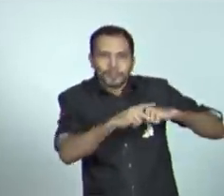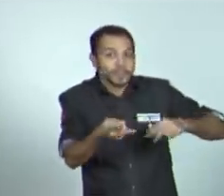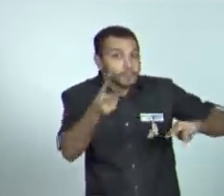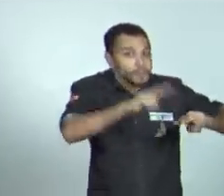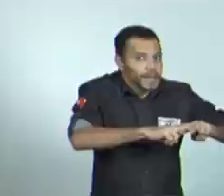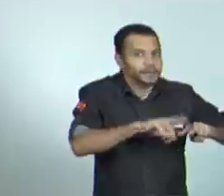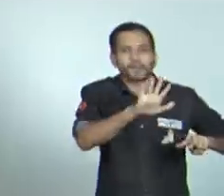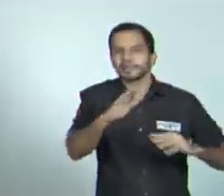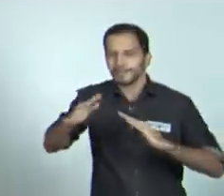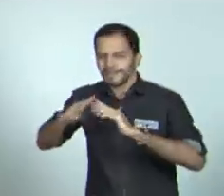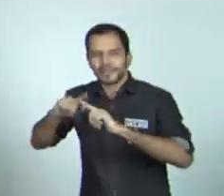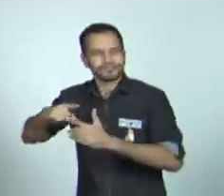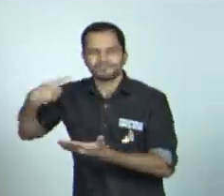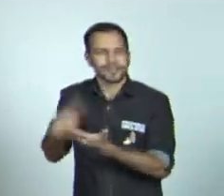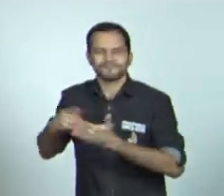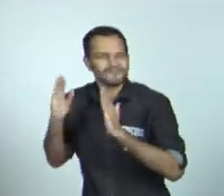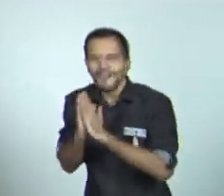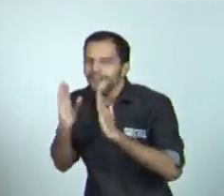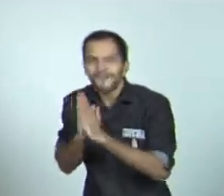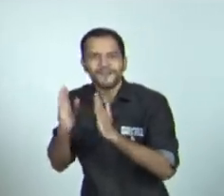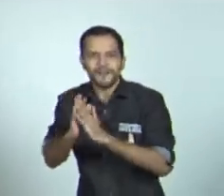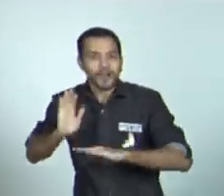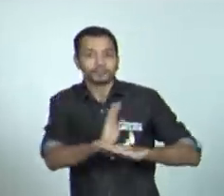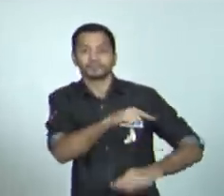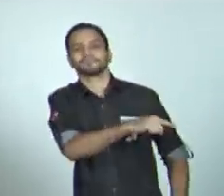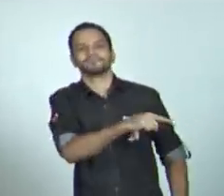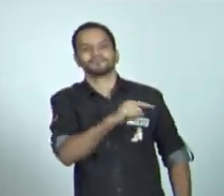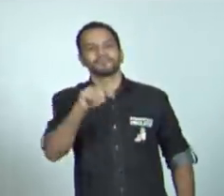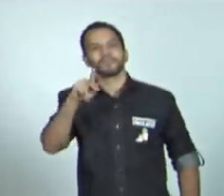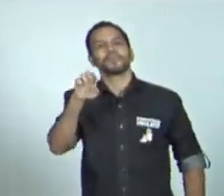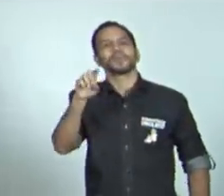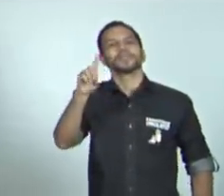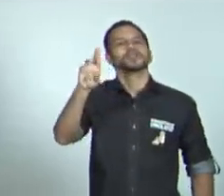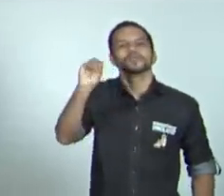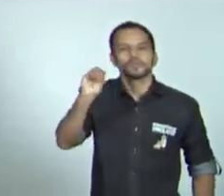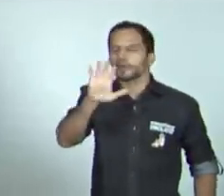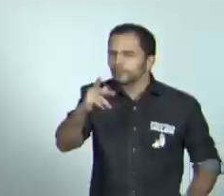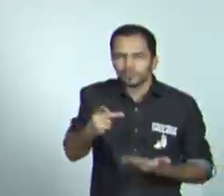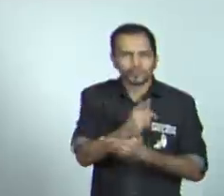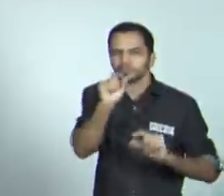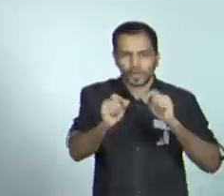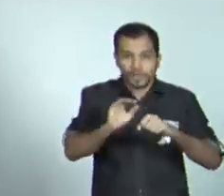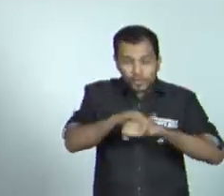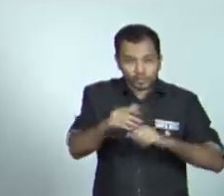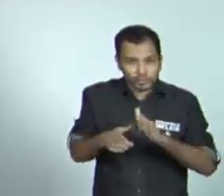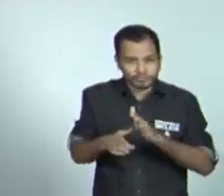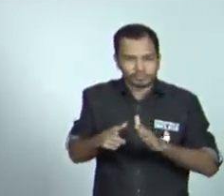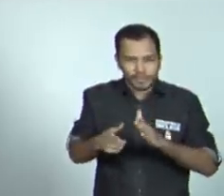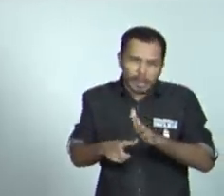igreja orava intensamente a deus por ele na noite anterior ao dia em que herodes